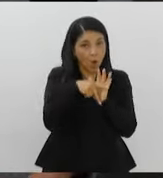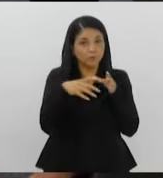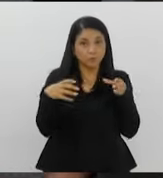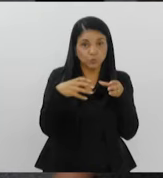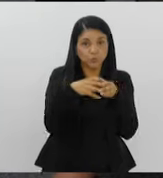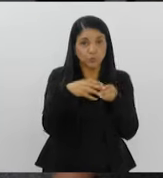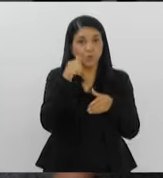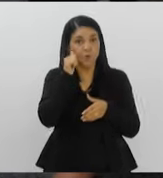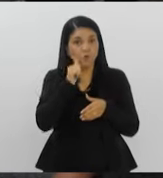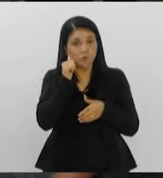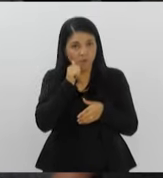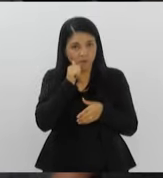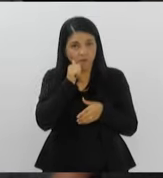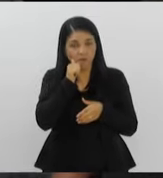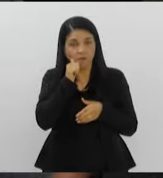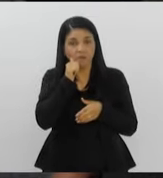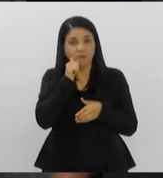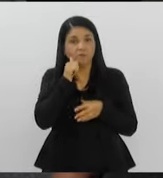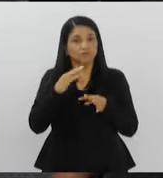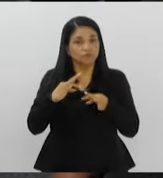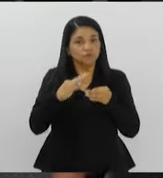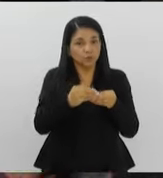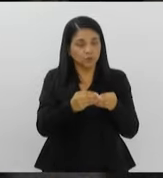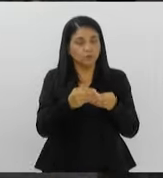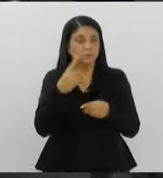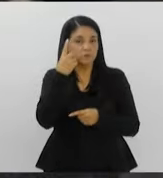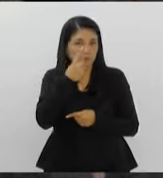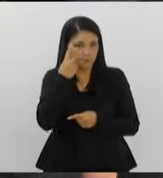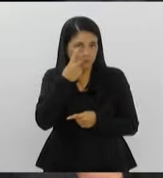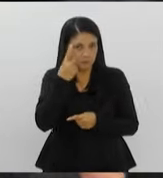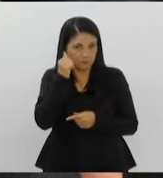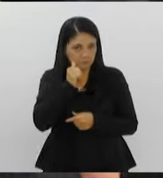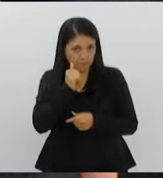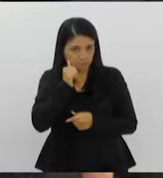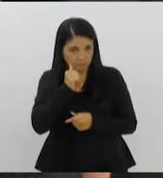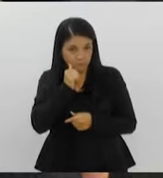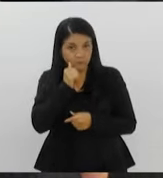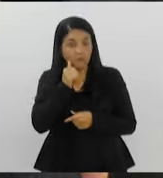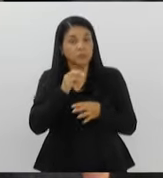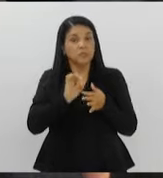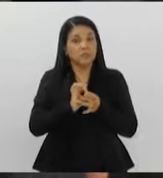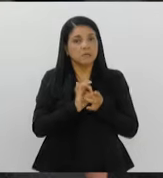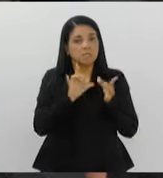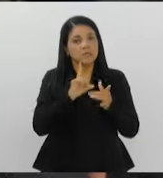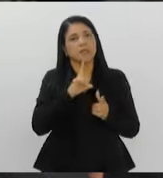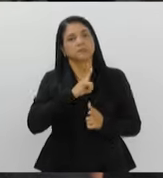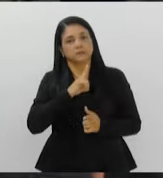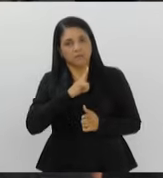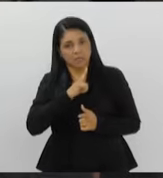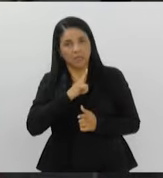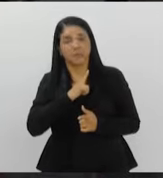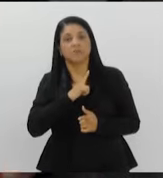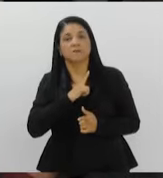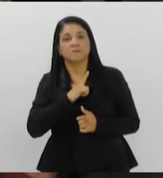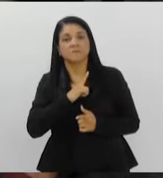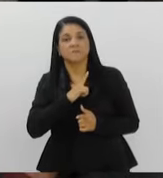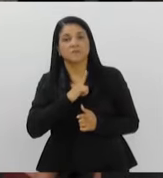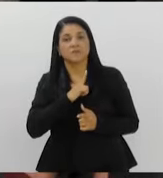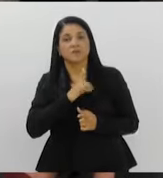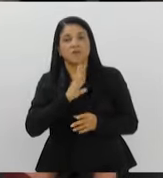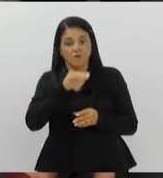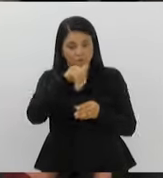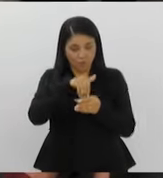no conjunto de todas as suas deputadas. Todas terão a liberdade, e assim que votar as